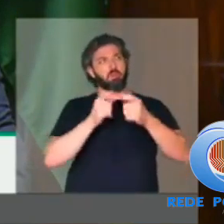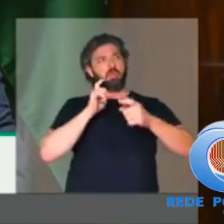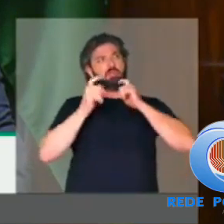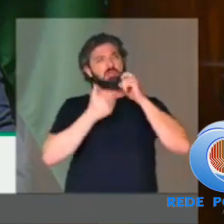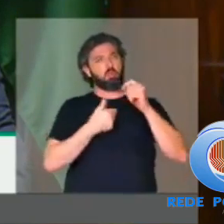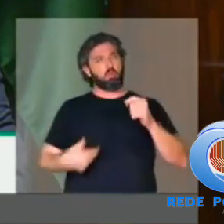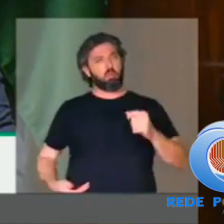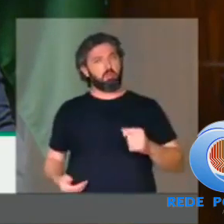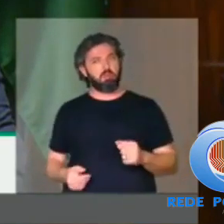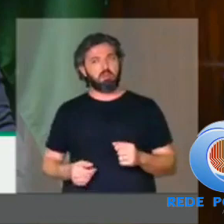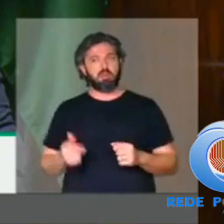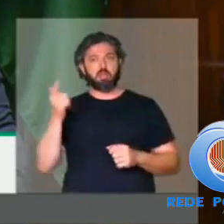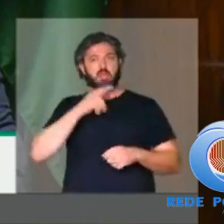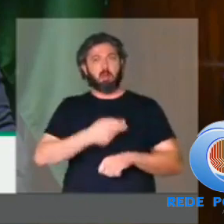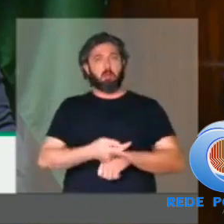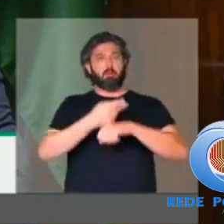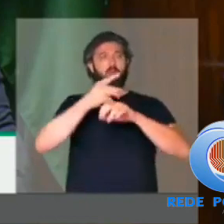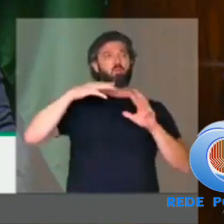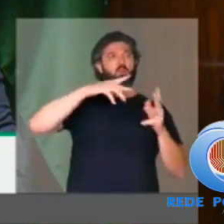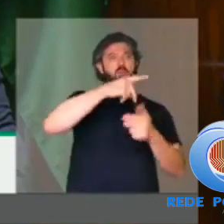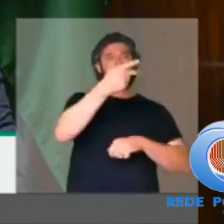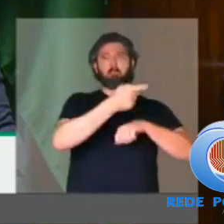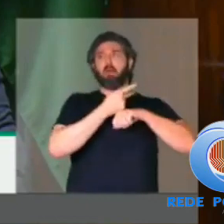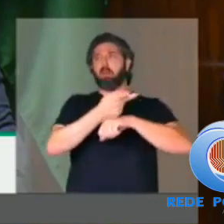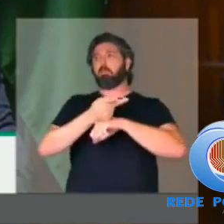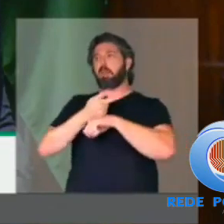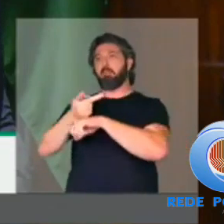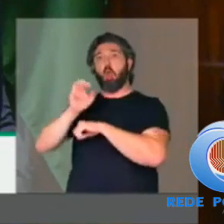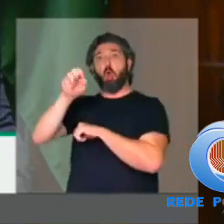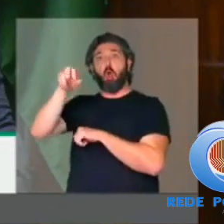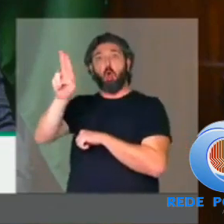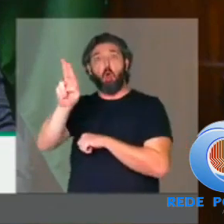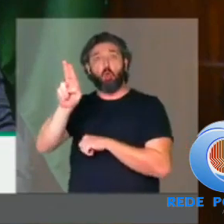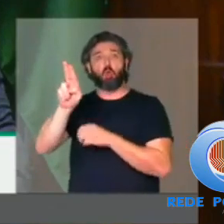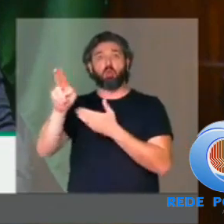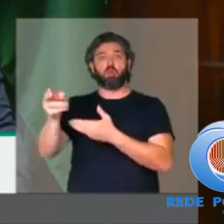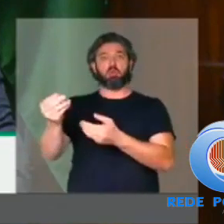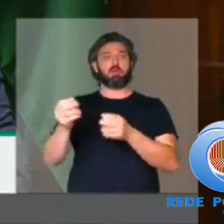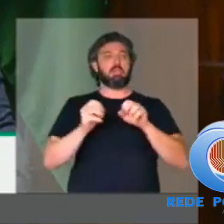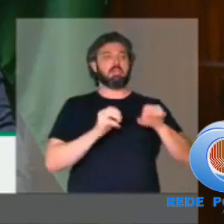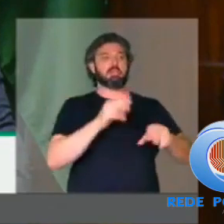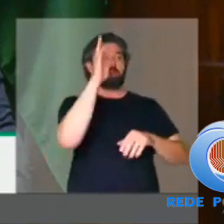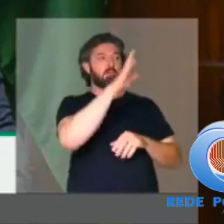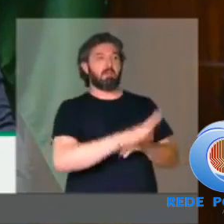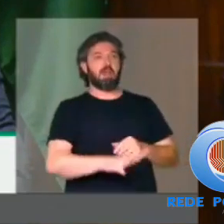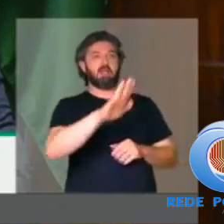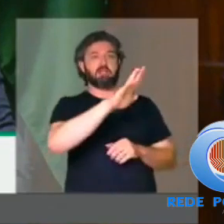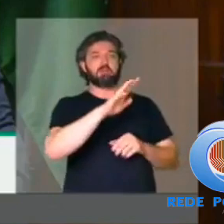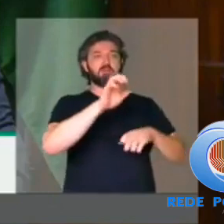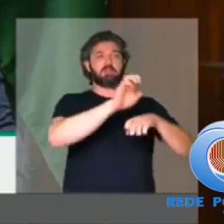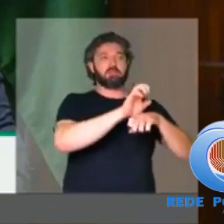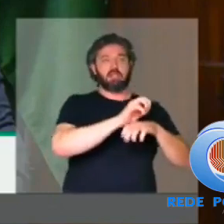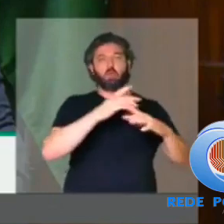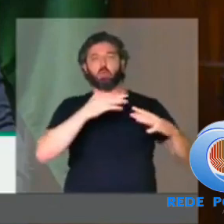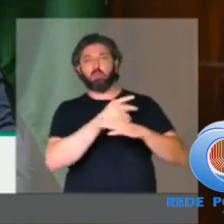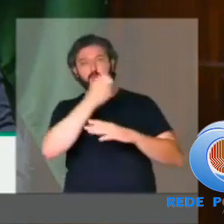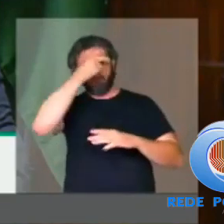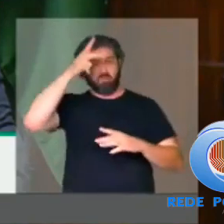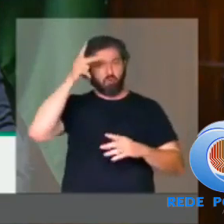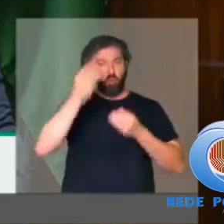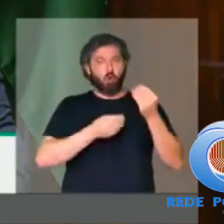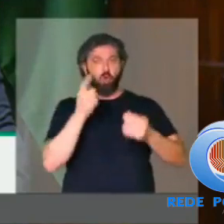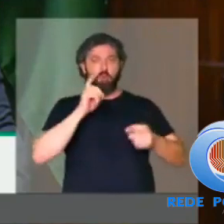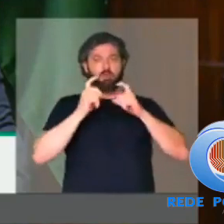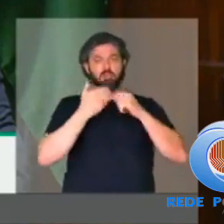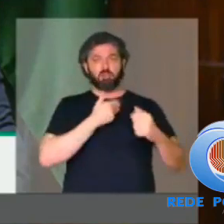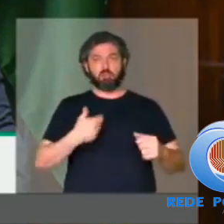gestão pública, ganha prêmios internacionais, prêmio da ONU, ensina ao Brasil, a estados e municípios, como é que se